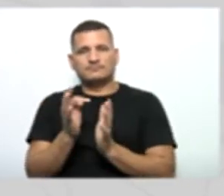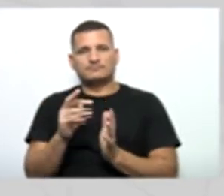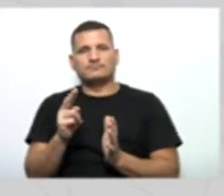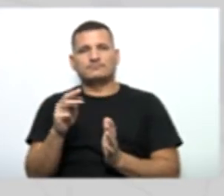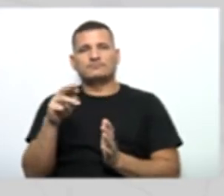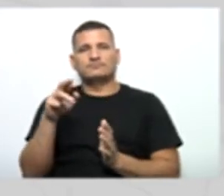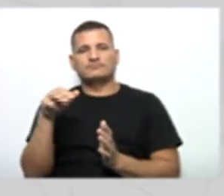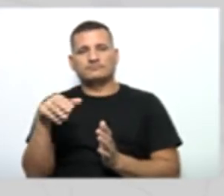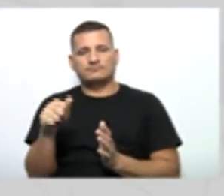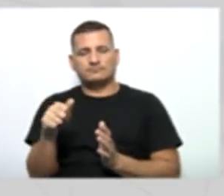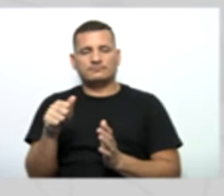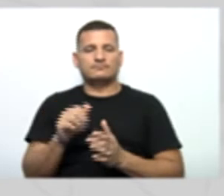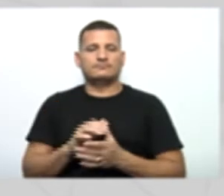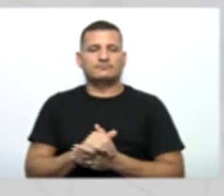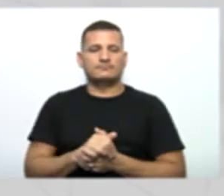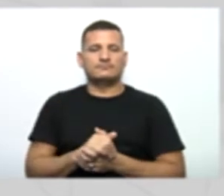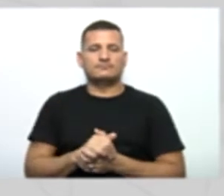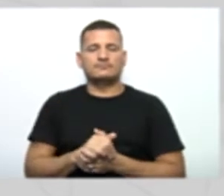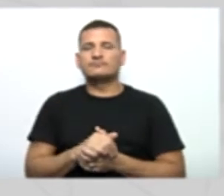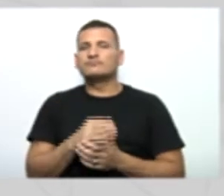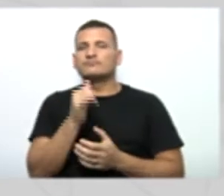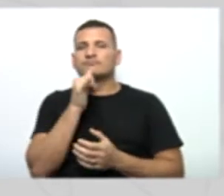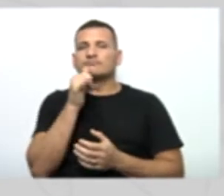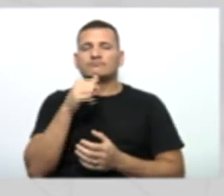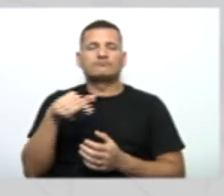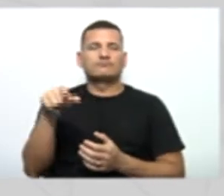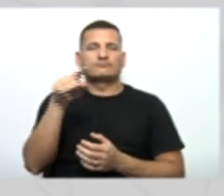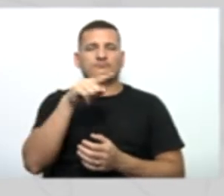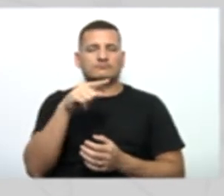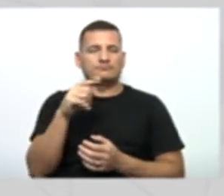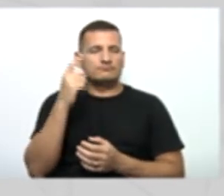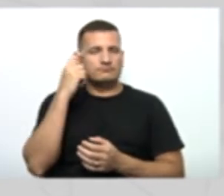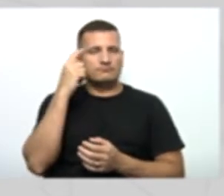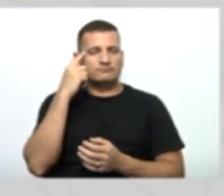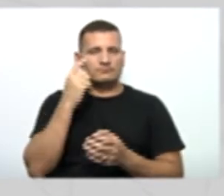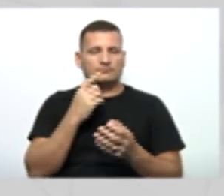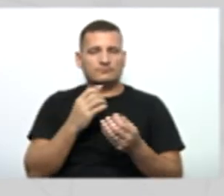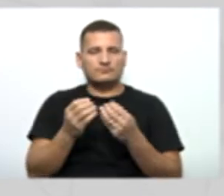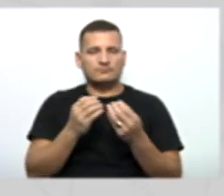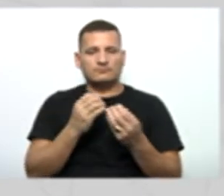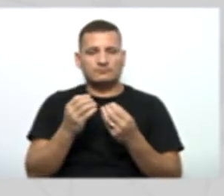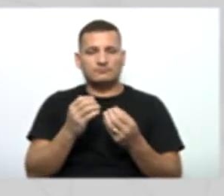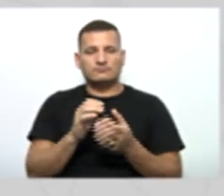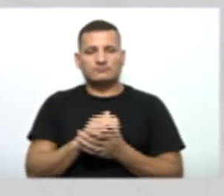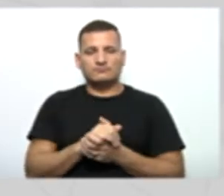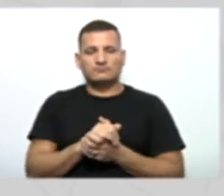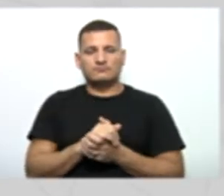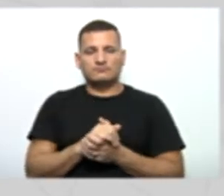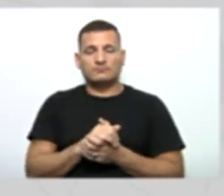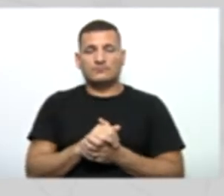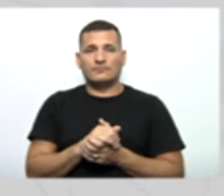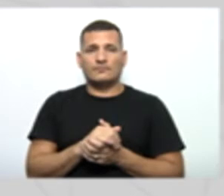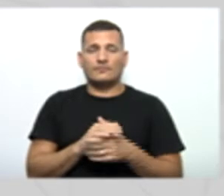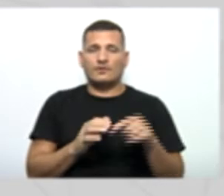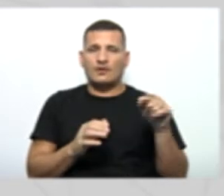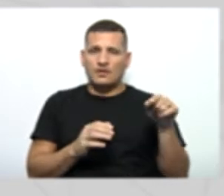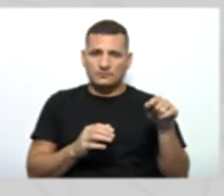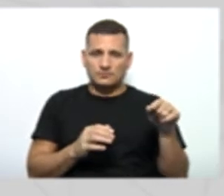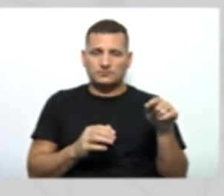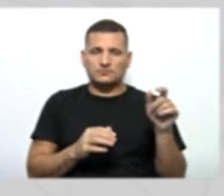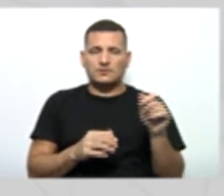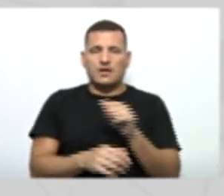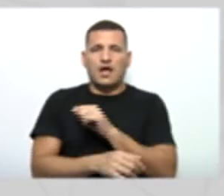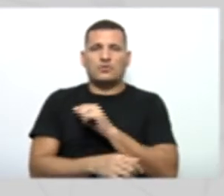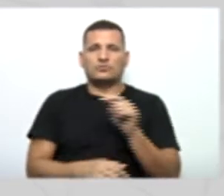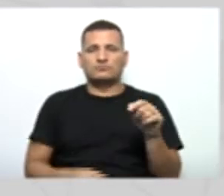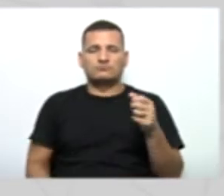ó, de vocês, tira um exemplo da sala também, ó. Ó, são vários alunos em uma